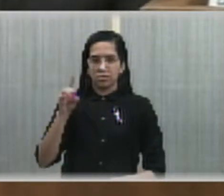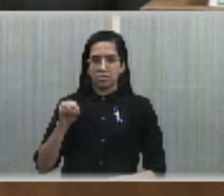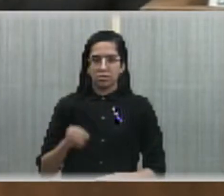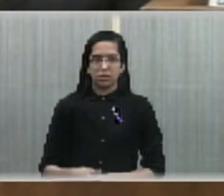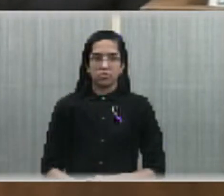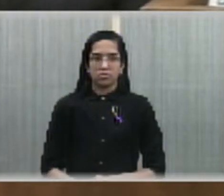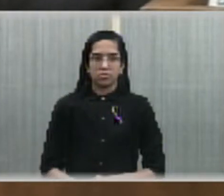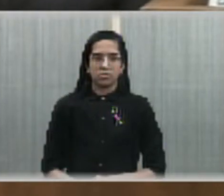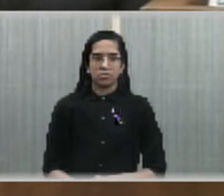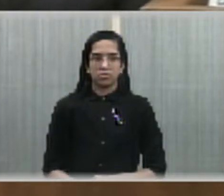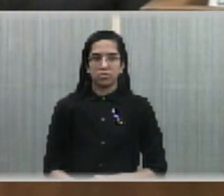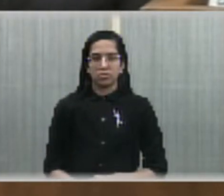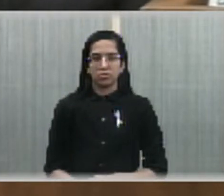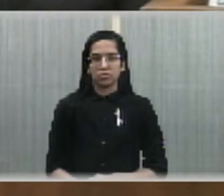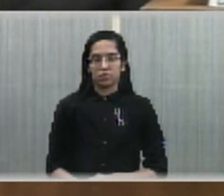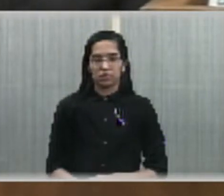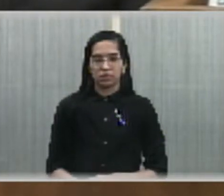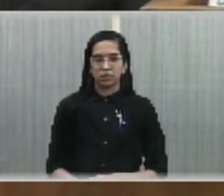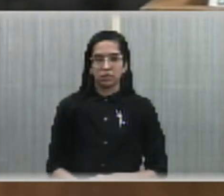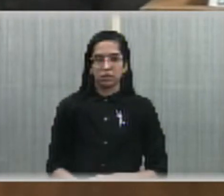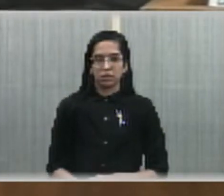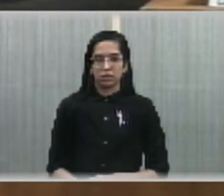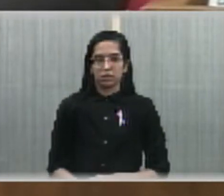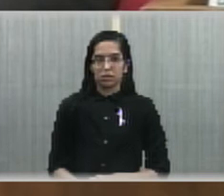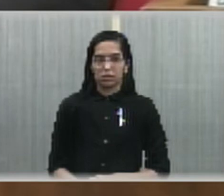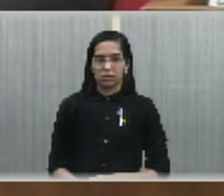Também uma resposta